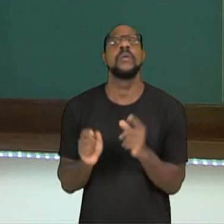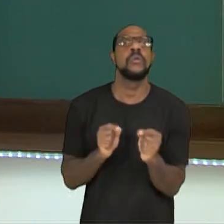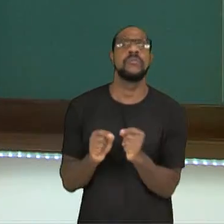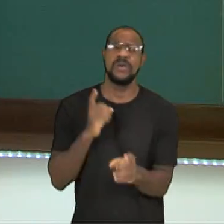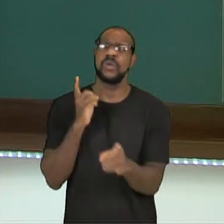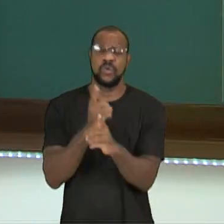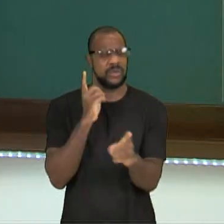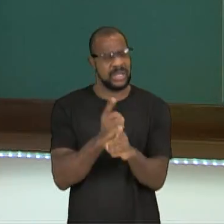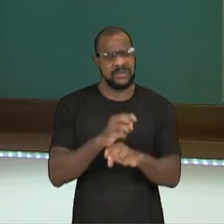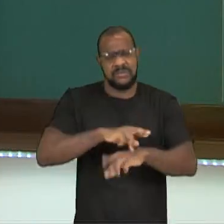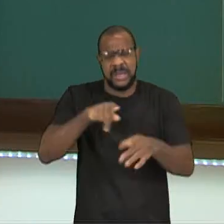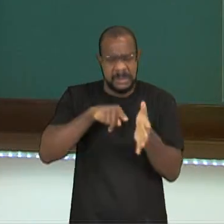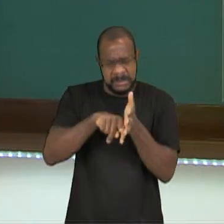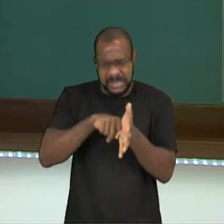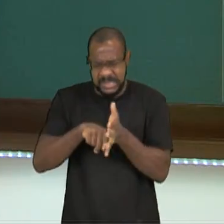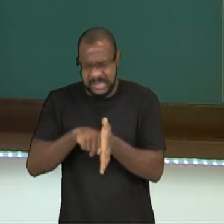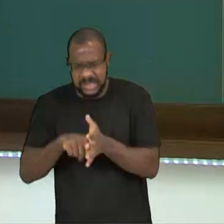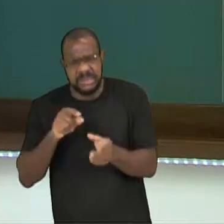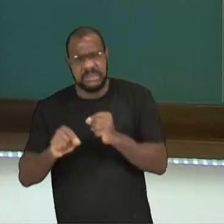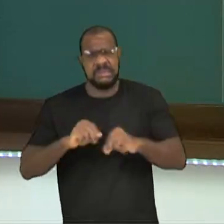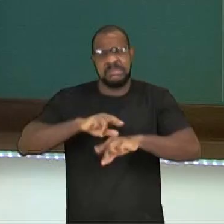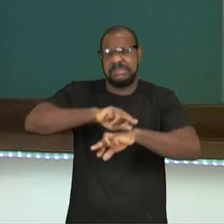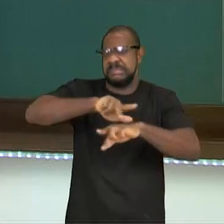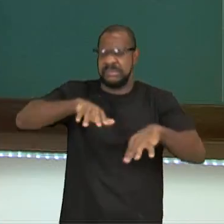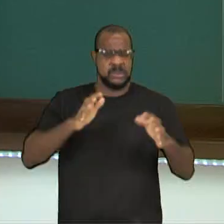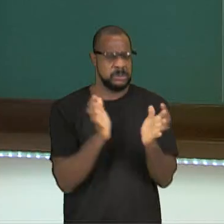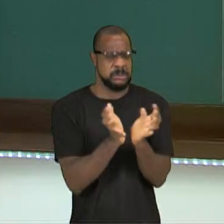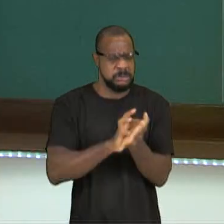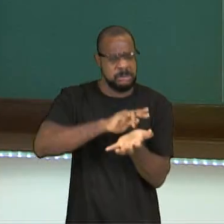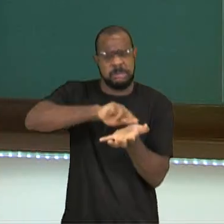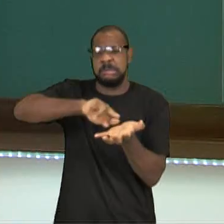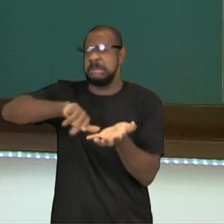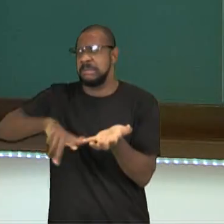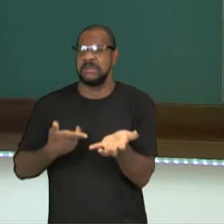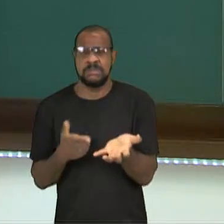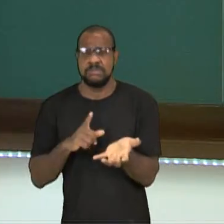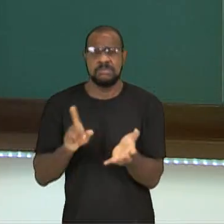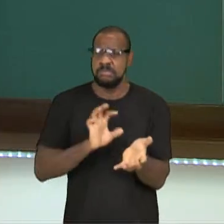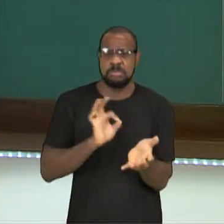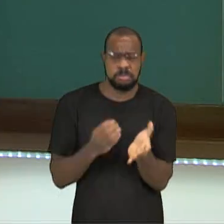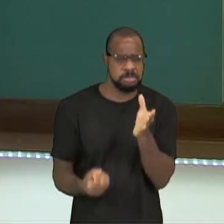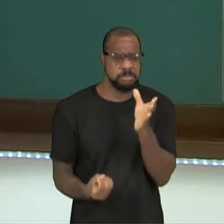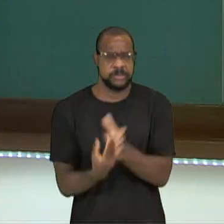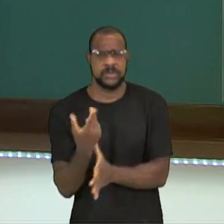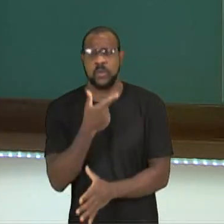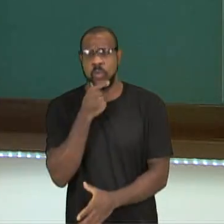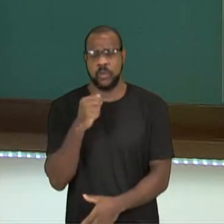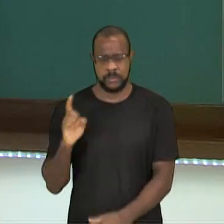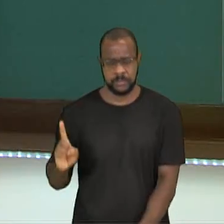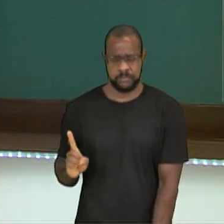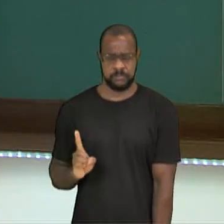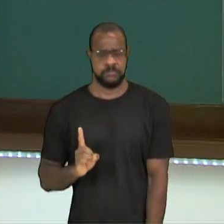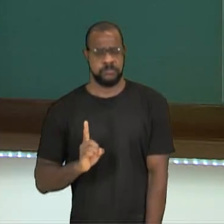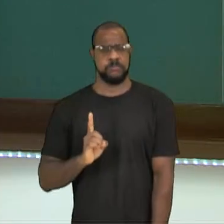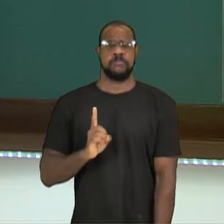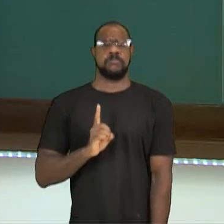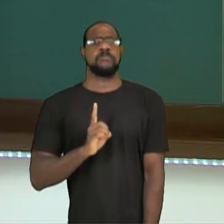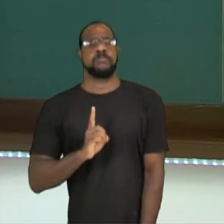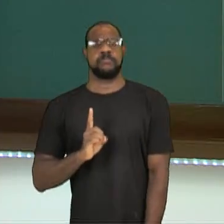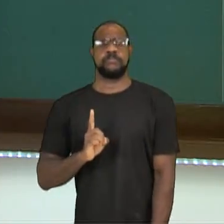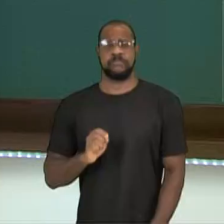encontrado várias linhas, né? Australopithecus, Erdipithecus, e em algum momento surgiu o Homo erectus, o Homo habilis, o